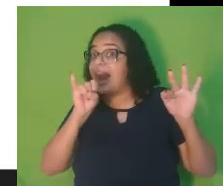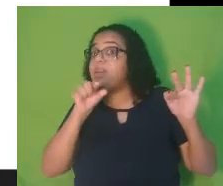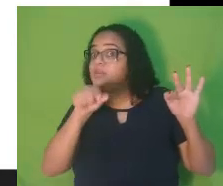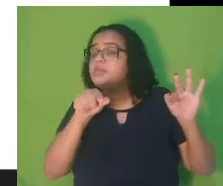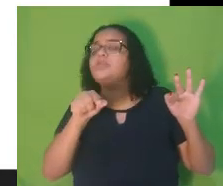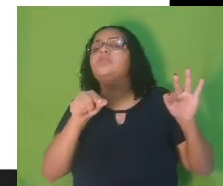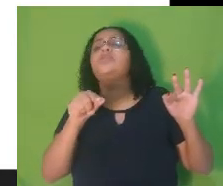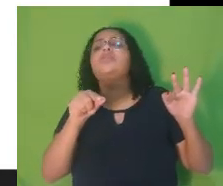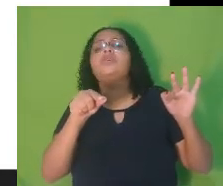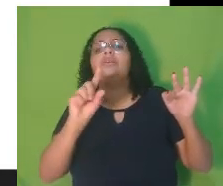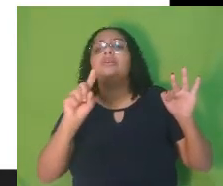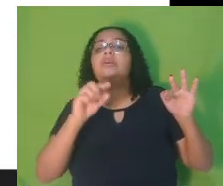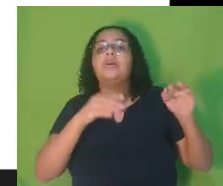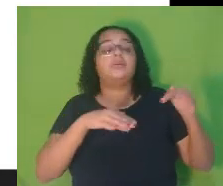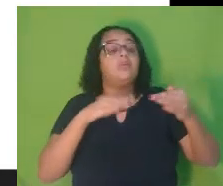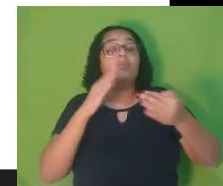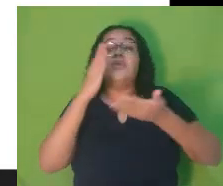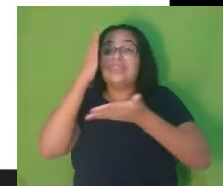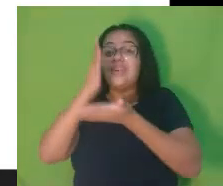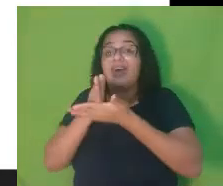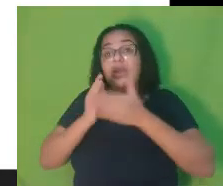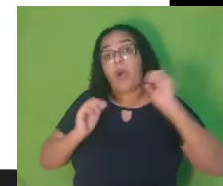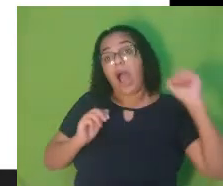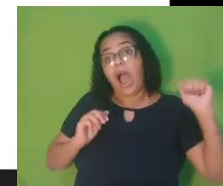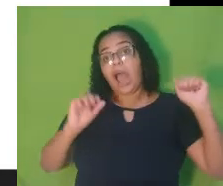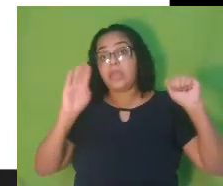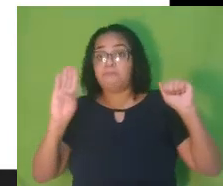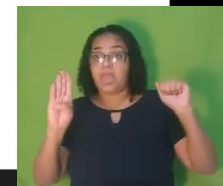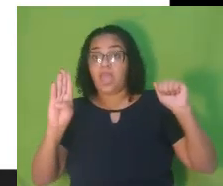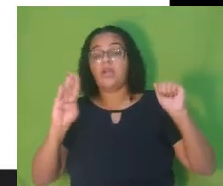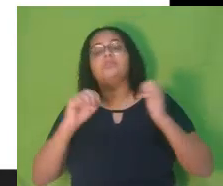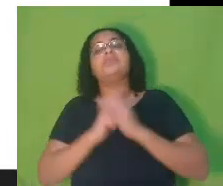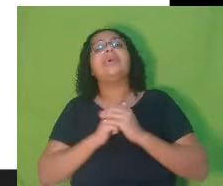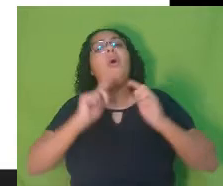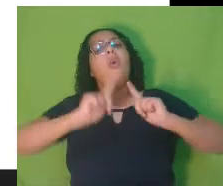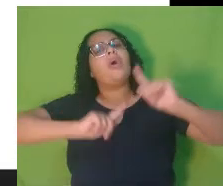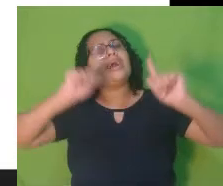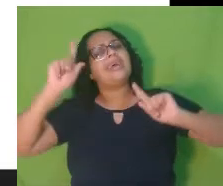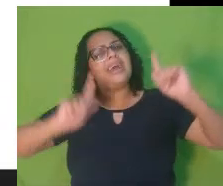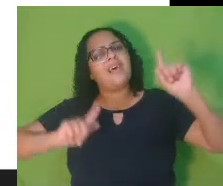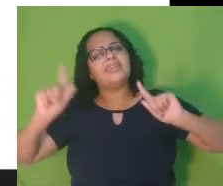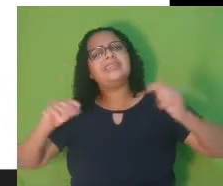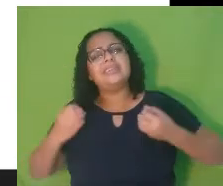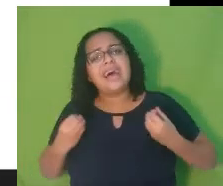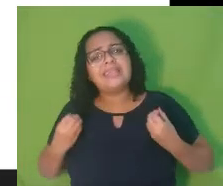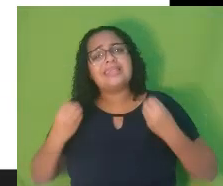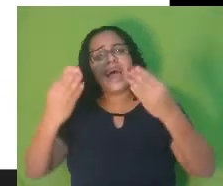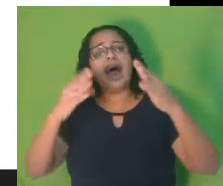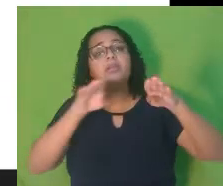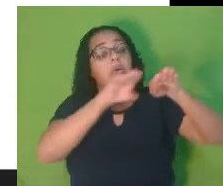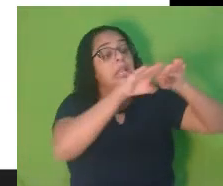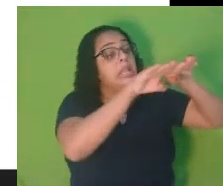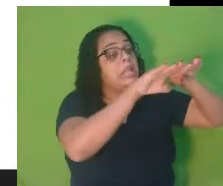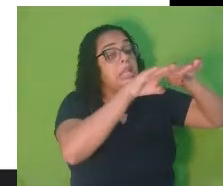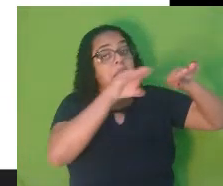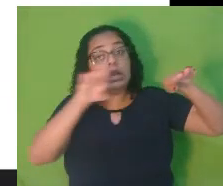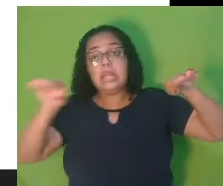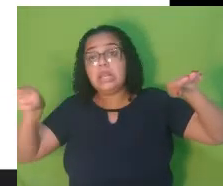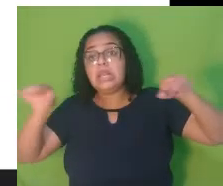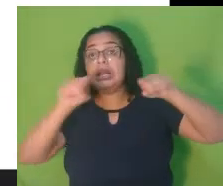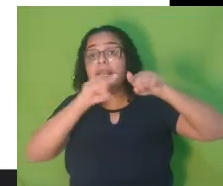implicar que, sobre o intervalo AB, o seu gráfico será dado por uma linha